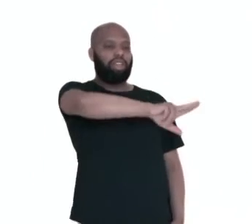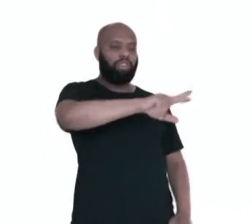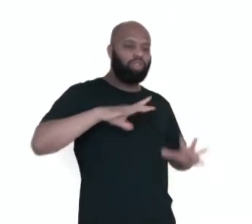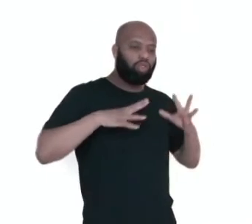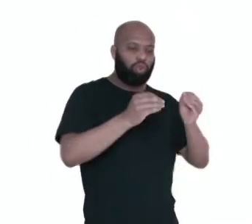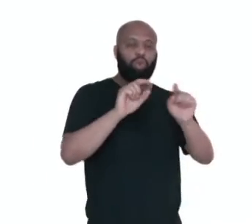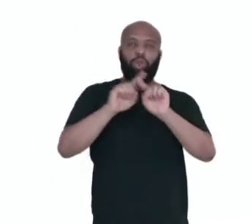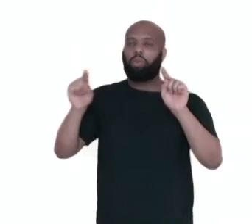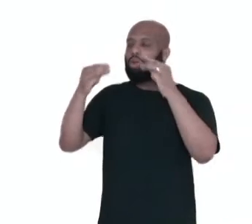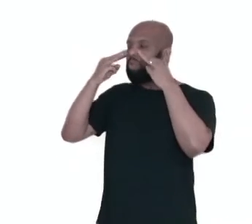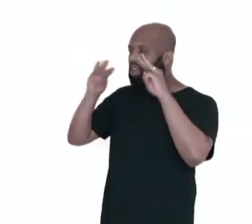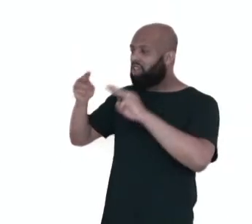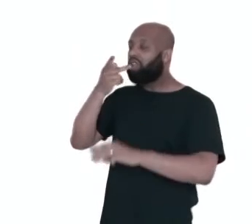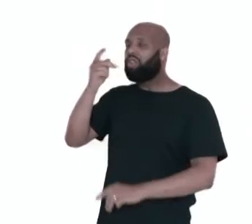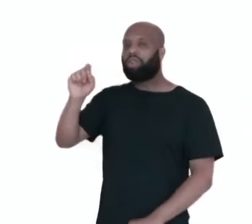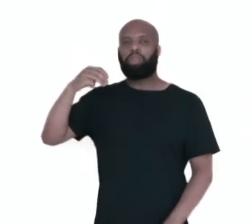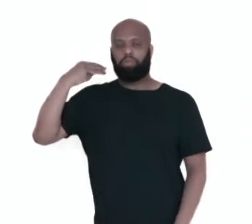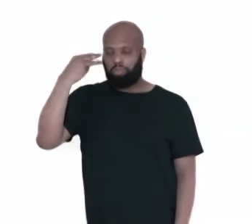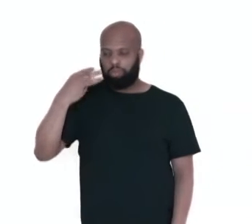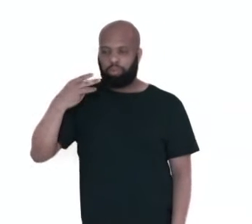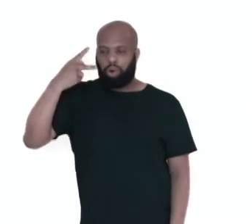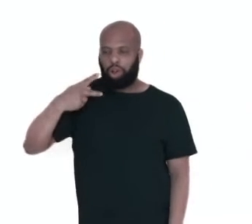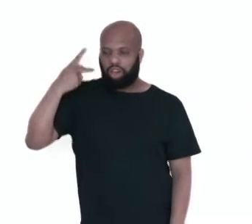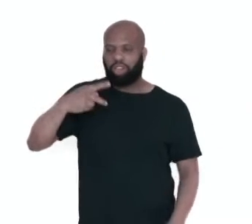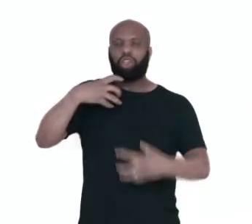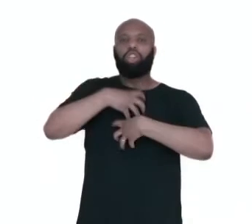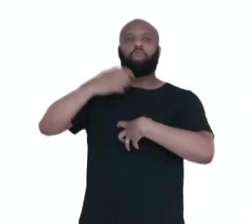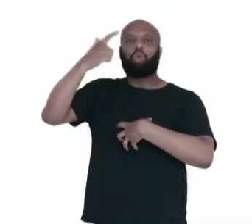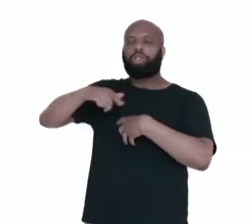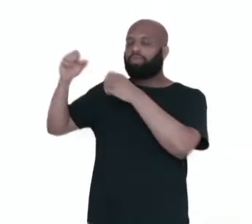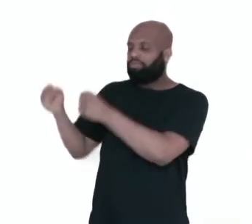para Maquiavel, a política era uma forma de chegar ao